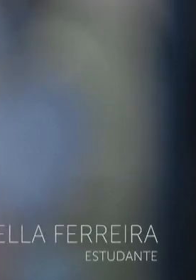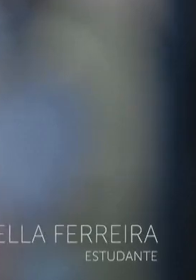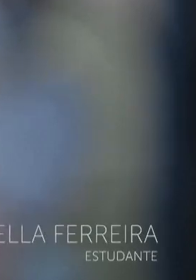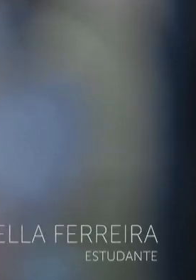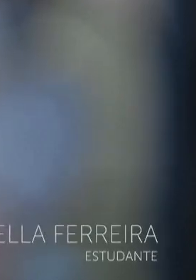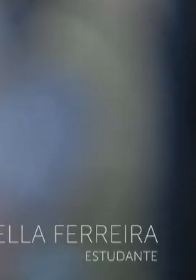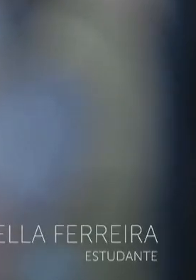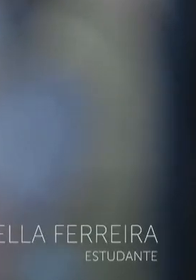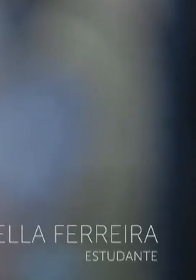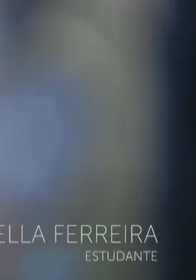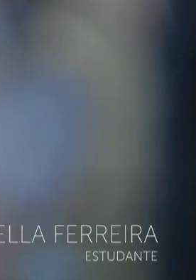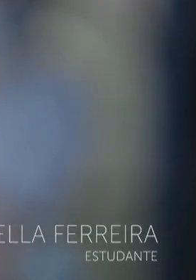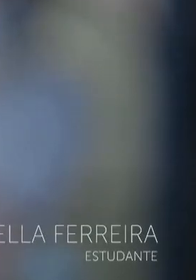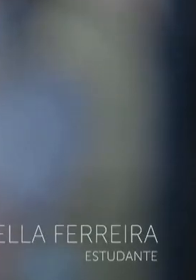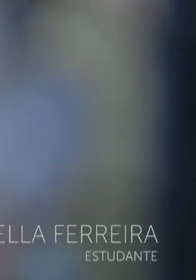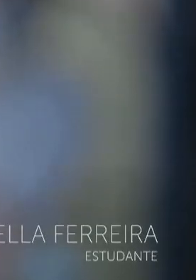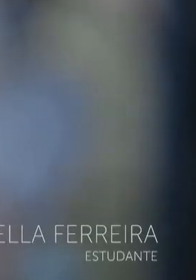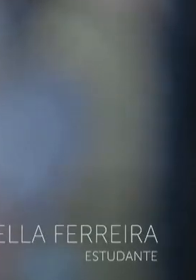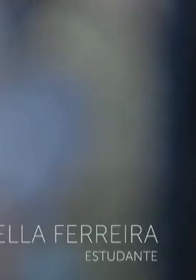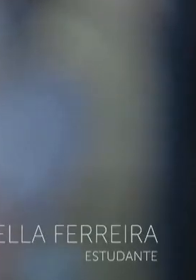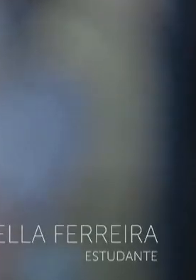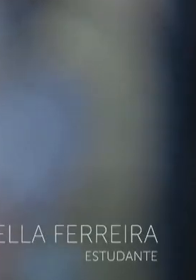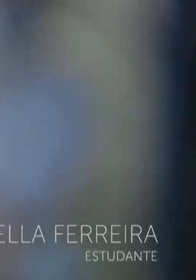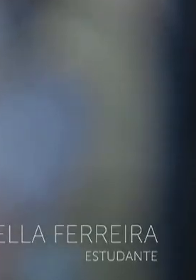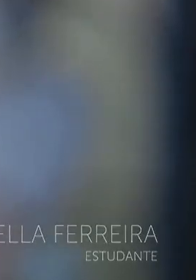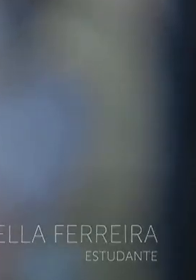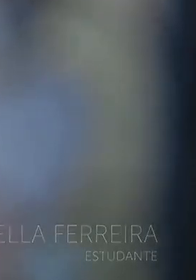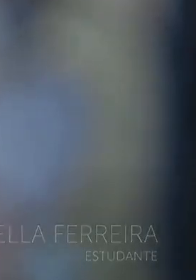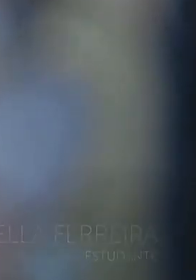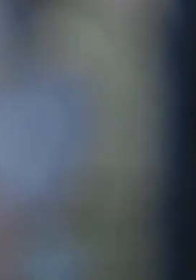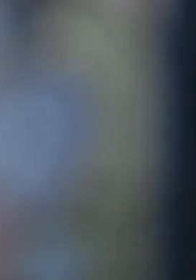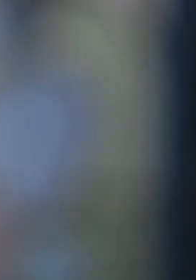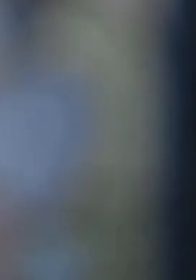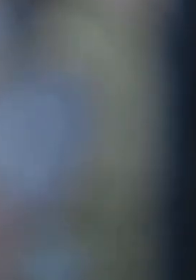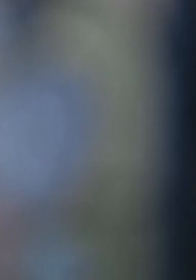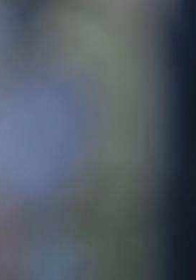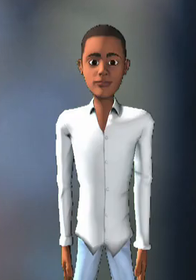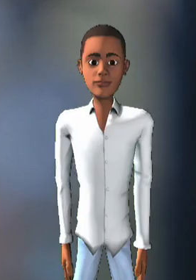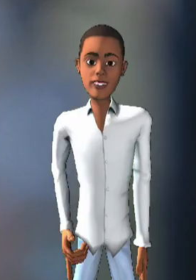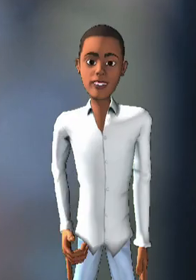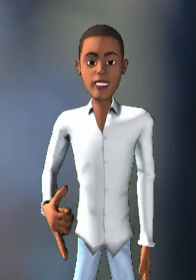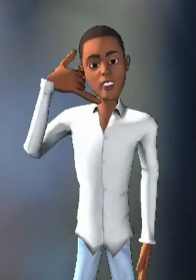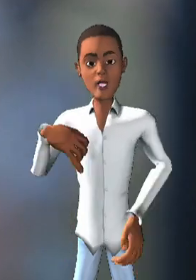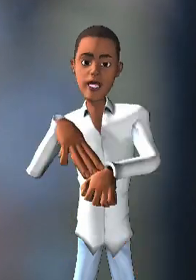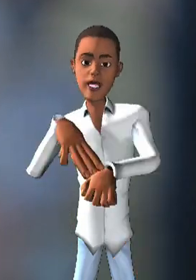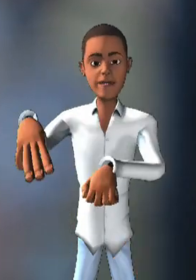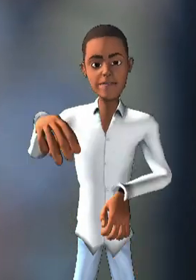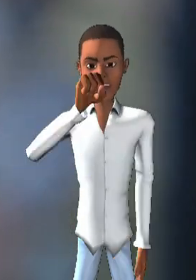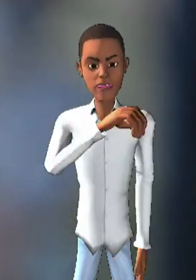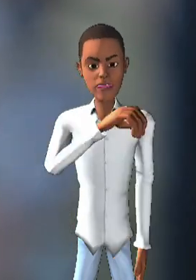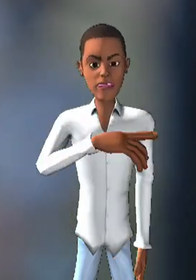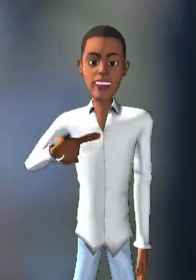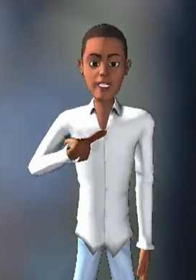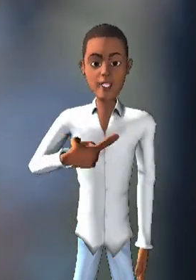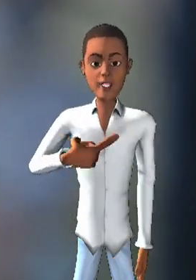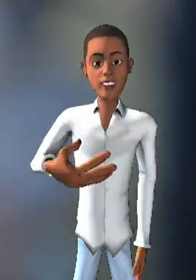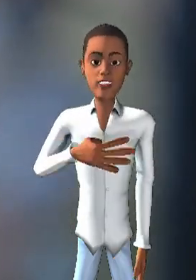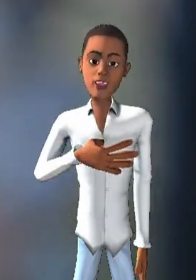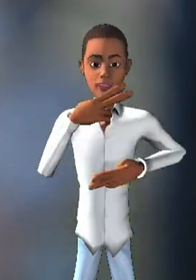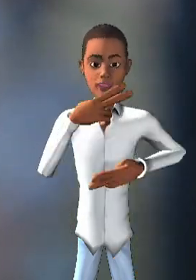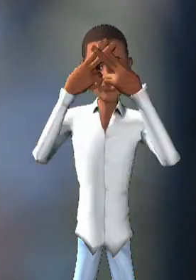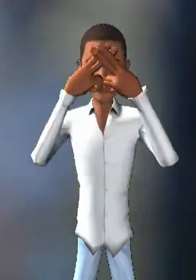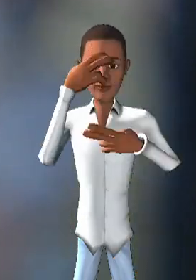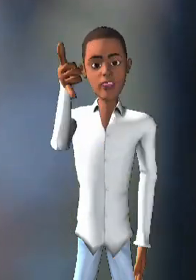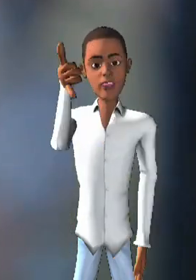número totalmente desconhecido. Isabela Ferreira, Depois eu fui estudante. que era de um menino da minha sala. E mensagens ofensivas. Na hora eu fiquei